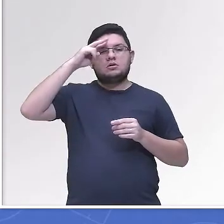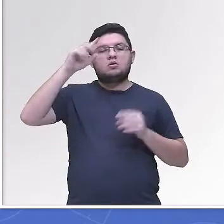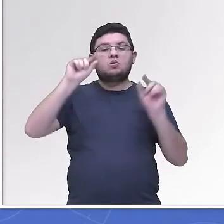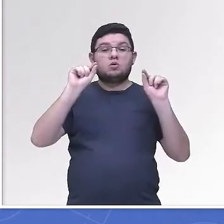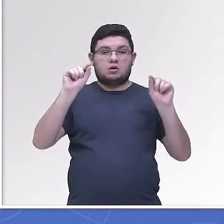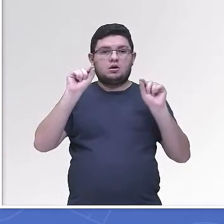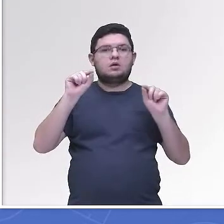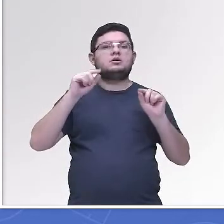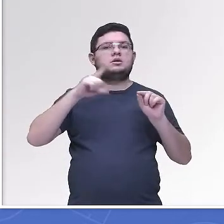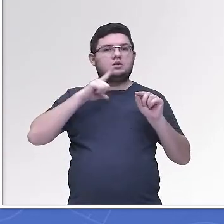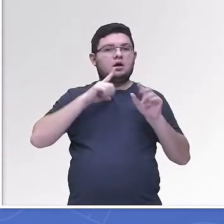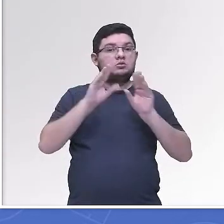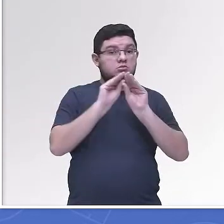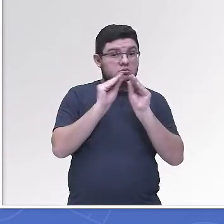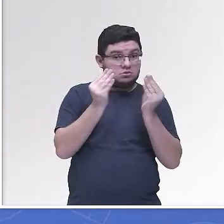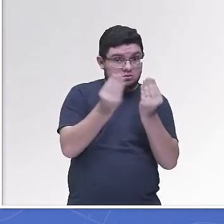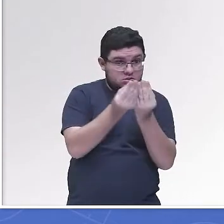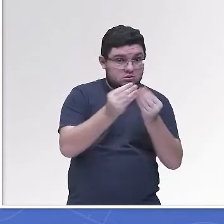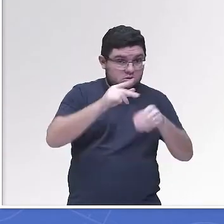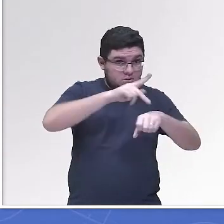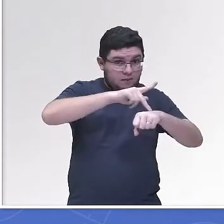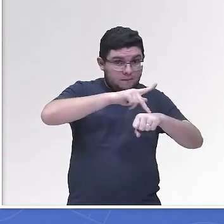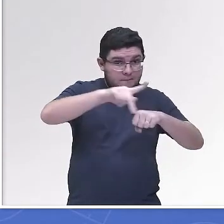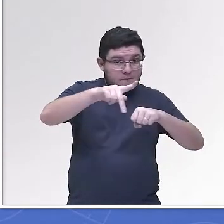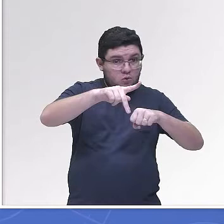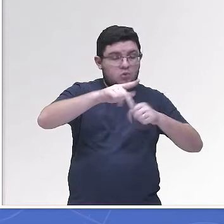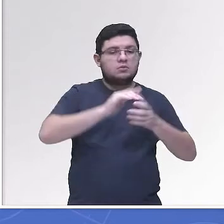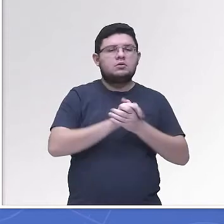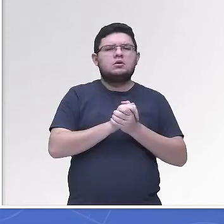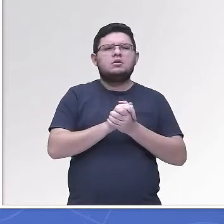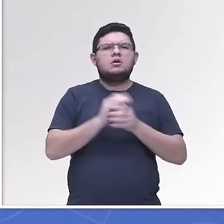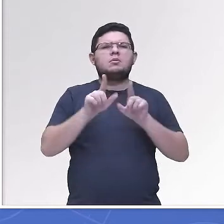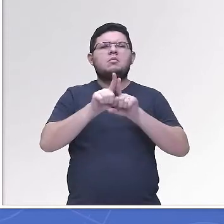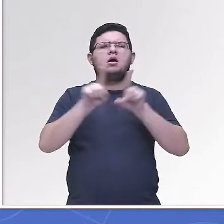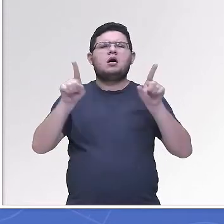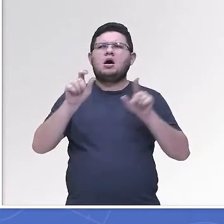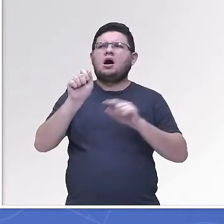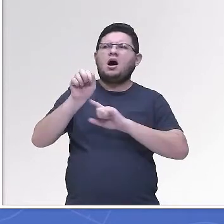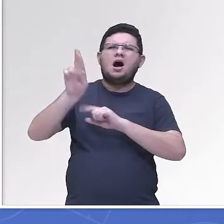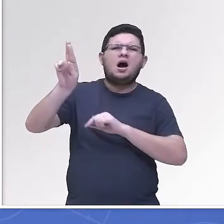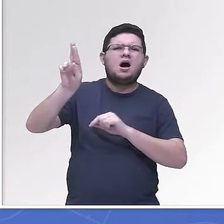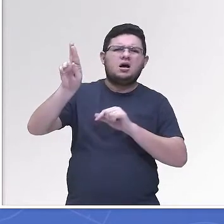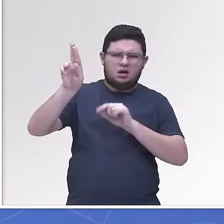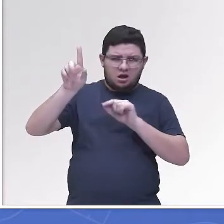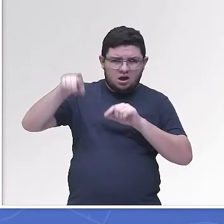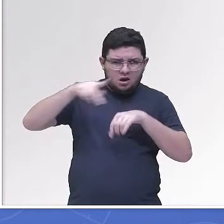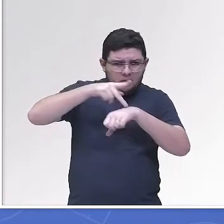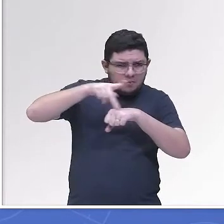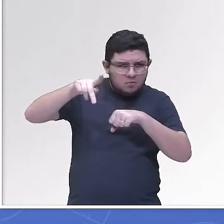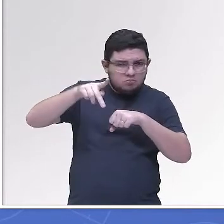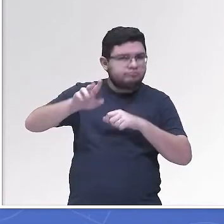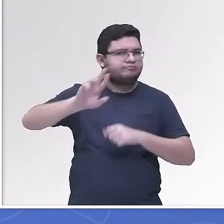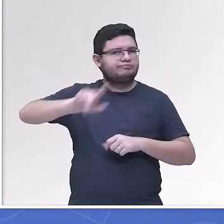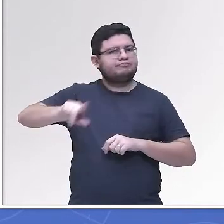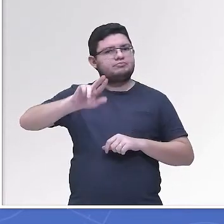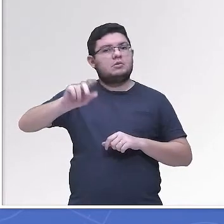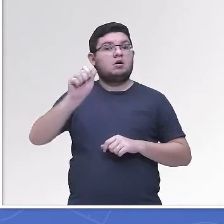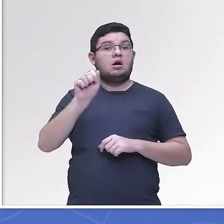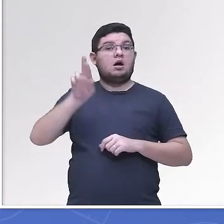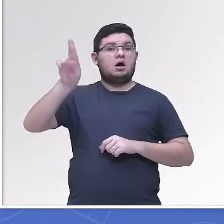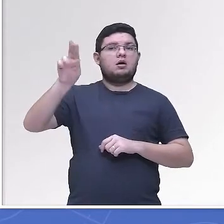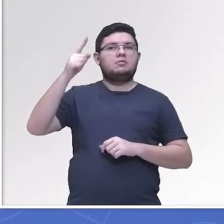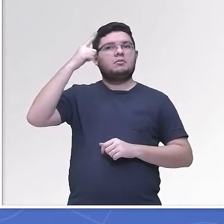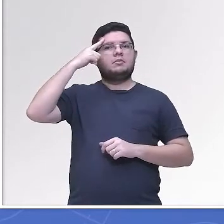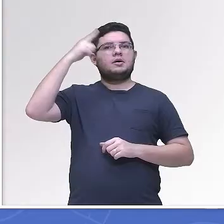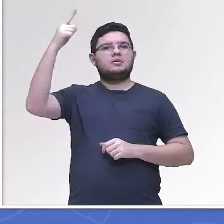substância química pura. Professora, e o ar? O ar não é uma substância química pura. Por mais que você esteja no